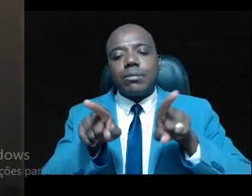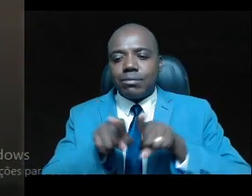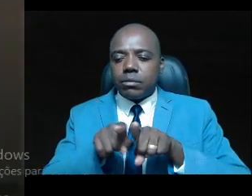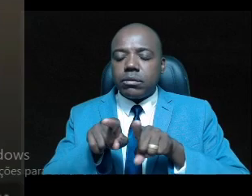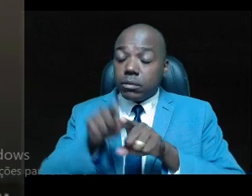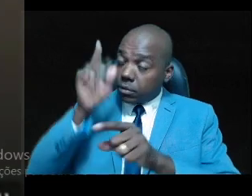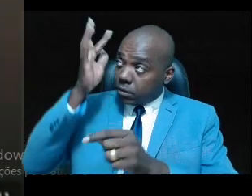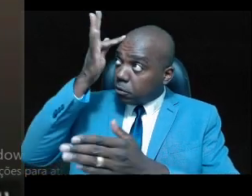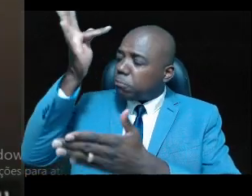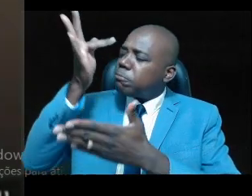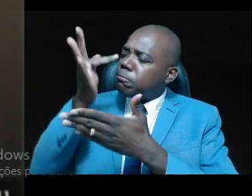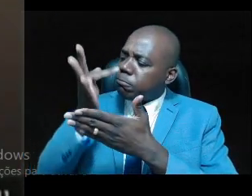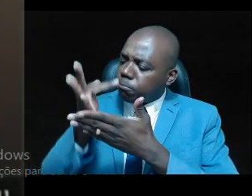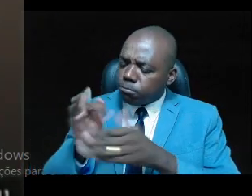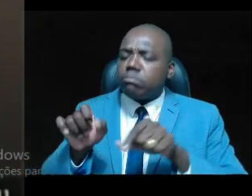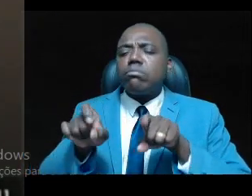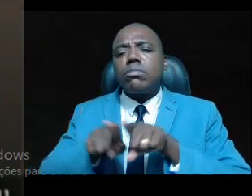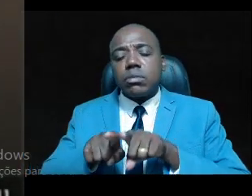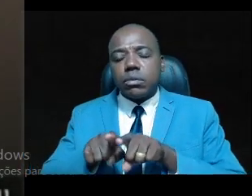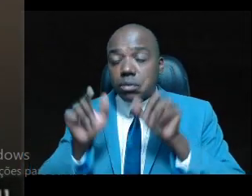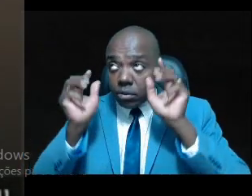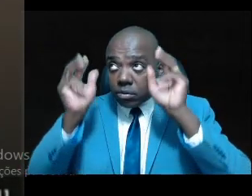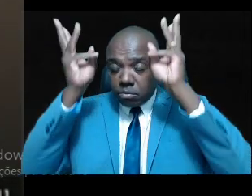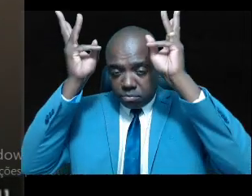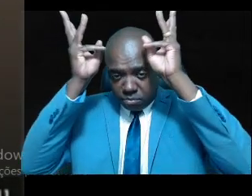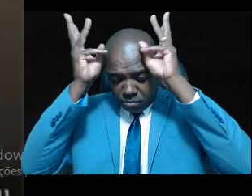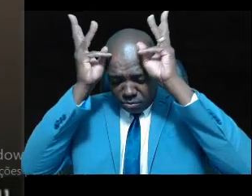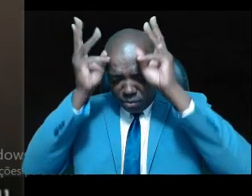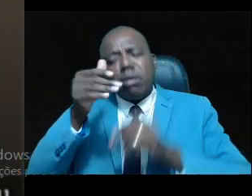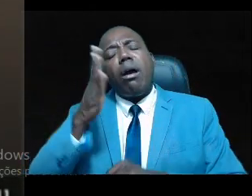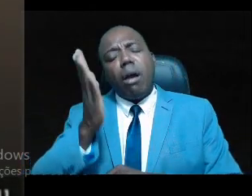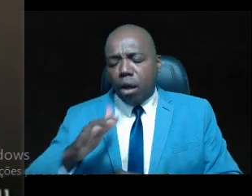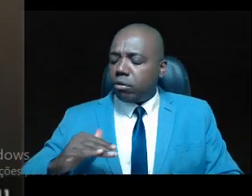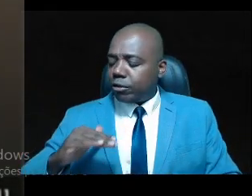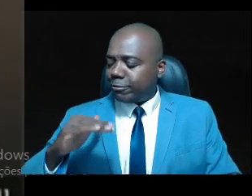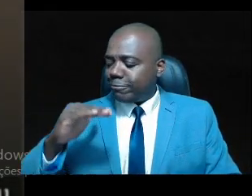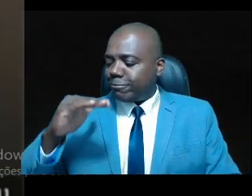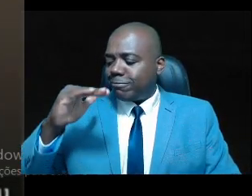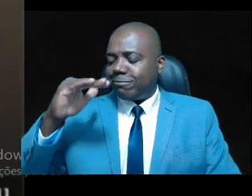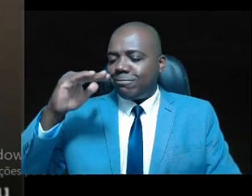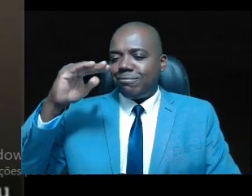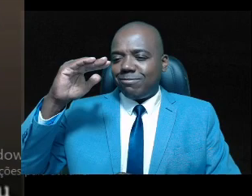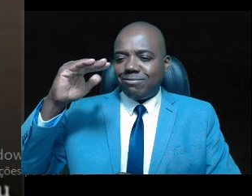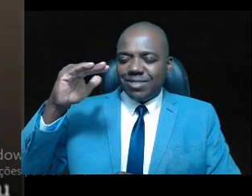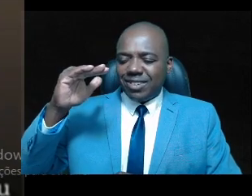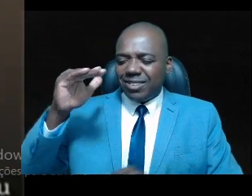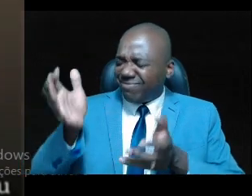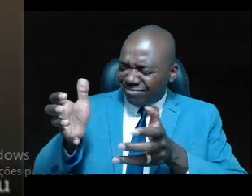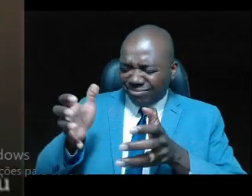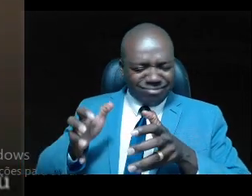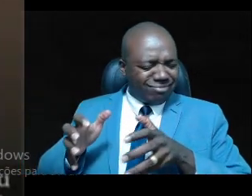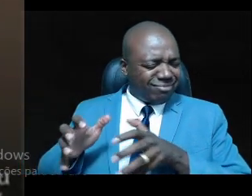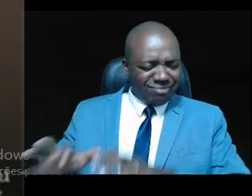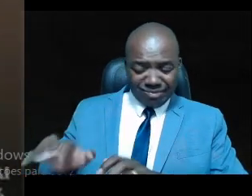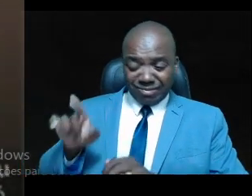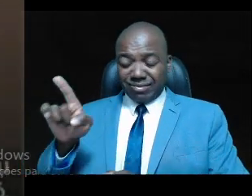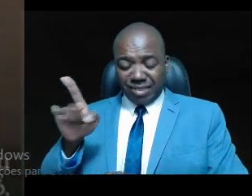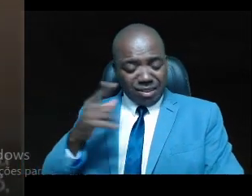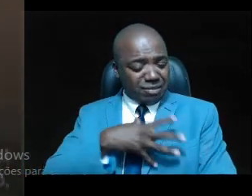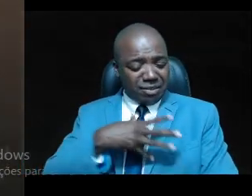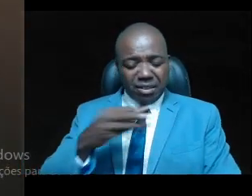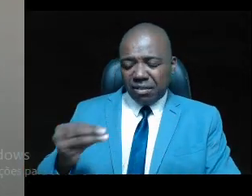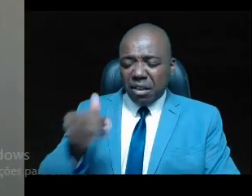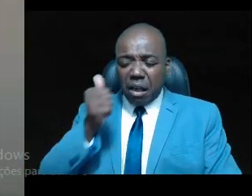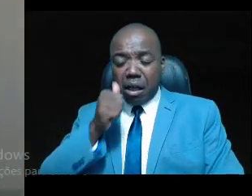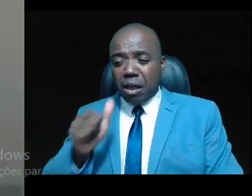Pela fé, Moisés, sendo já grande, recusou ser chamado filho da filha de